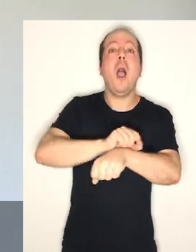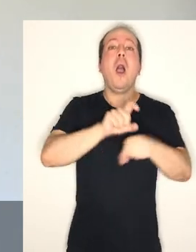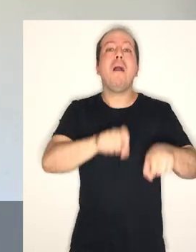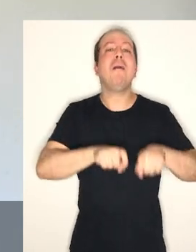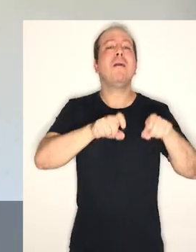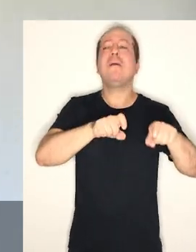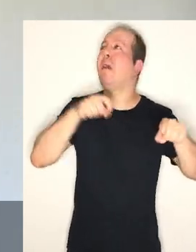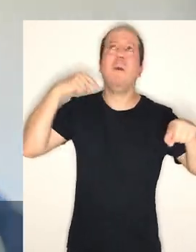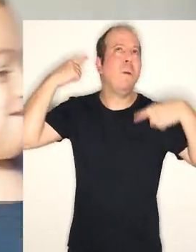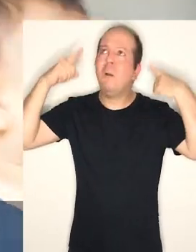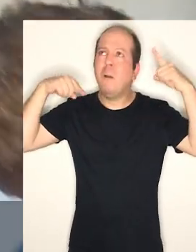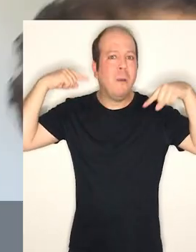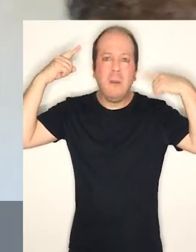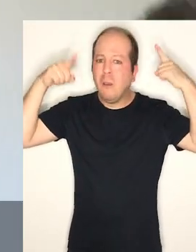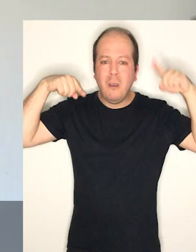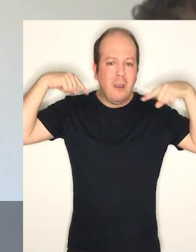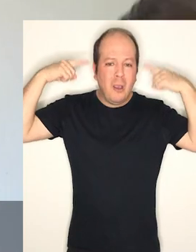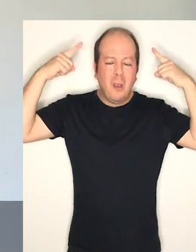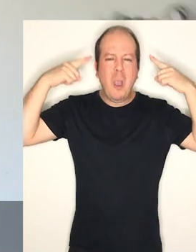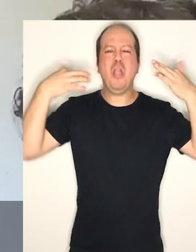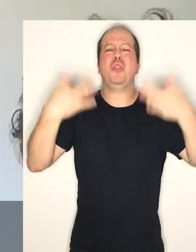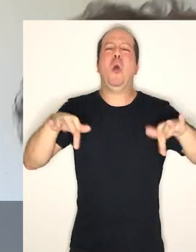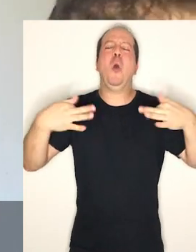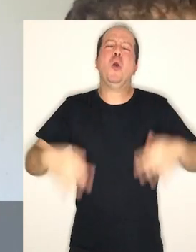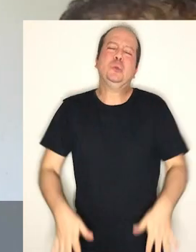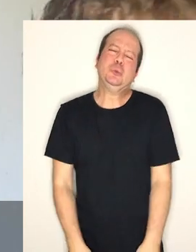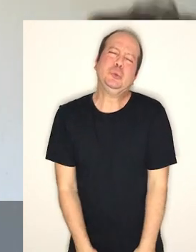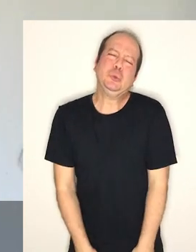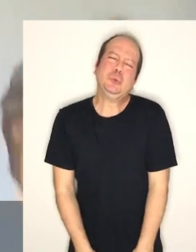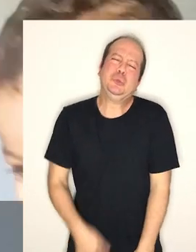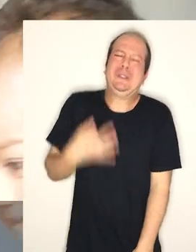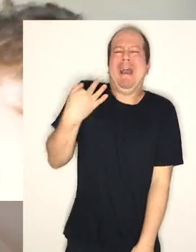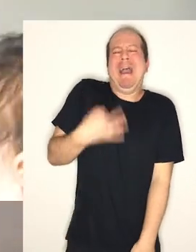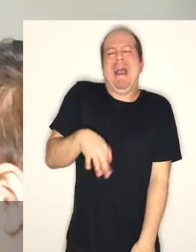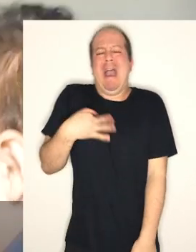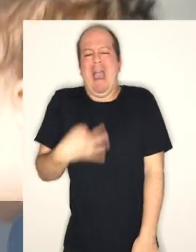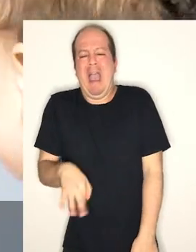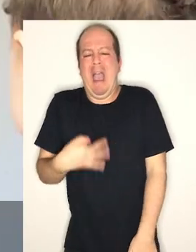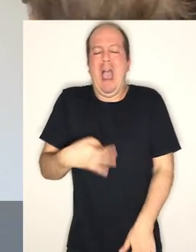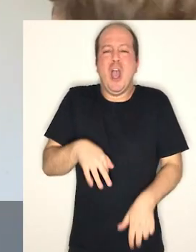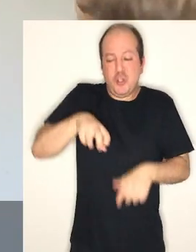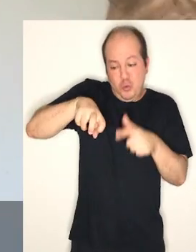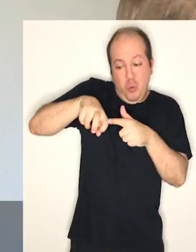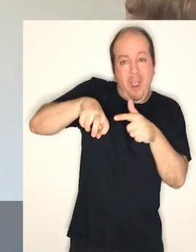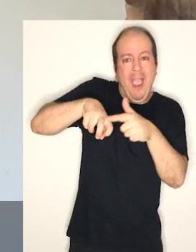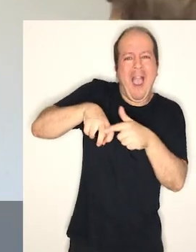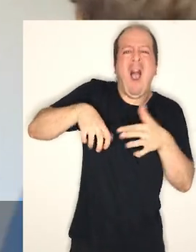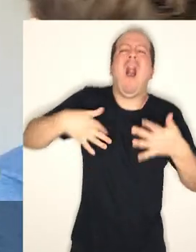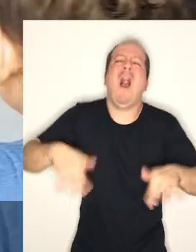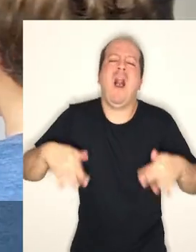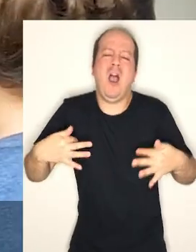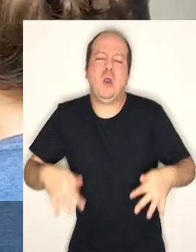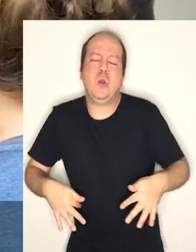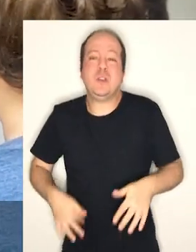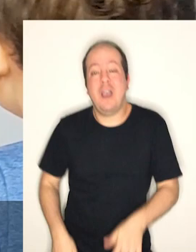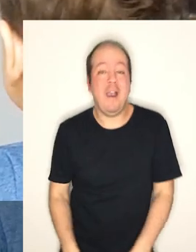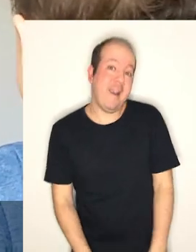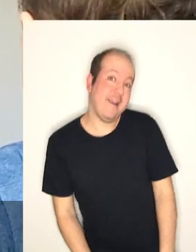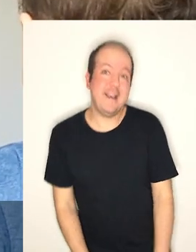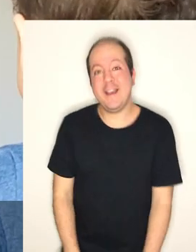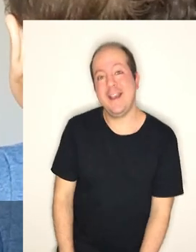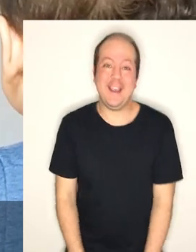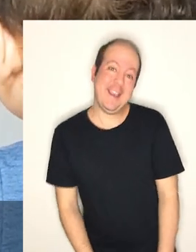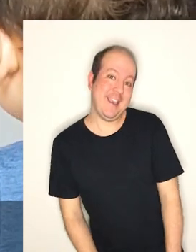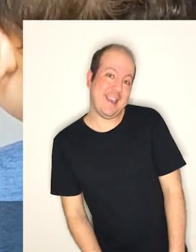Formiguinha da roça enlouqueceu com a dor no joelho que lhe deu. Ó, o joelho, filho, assim, ó.